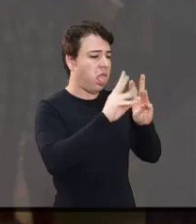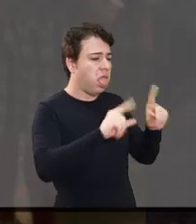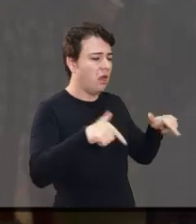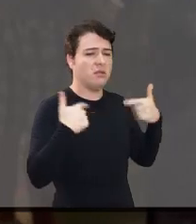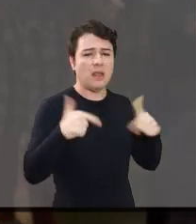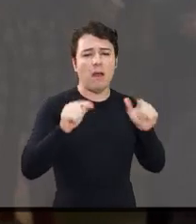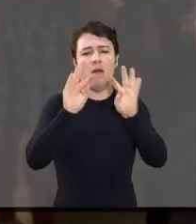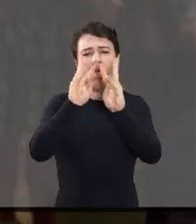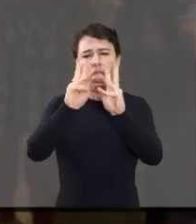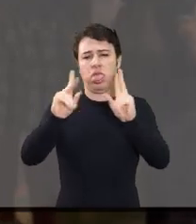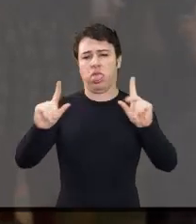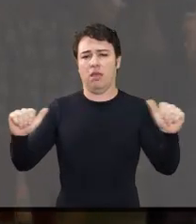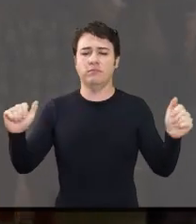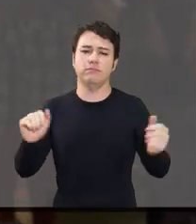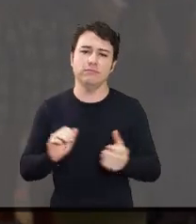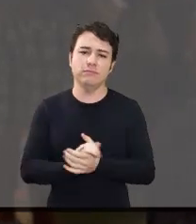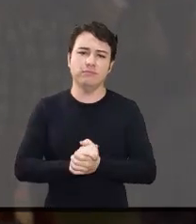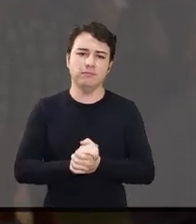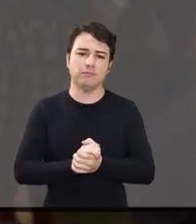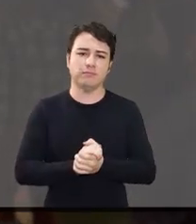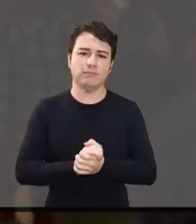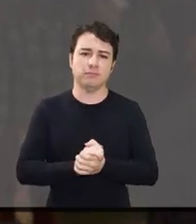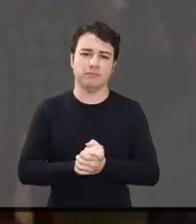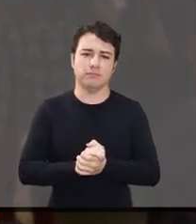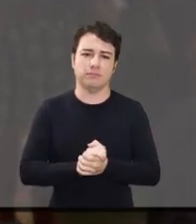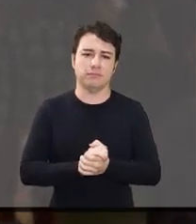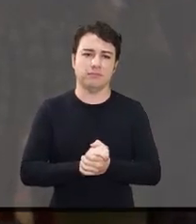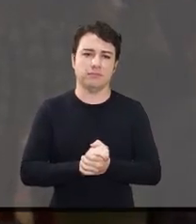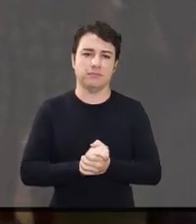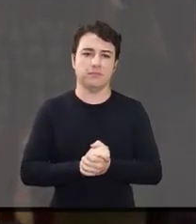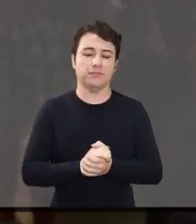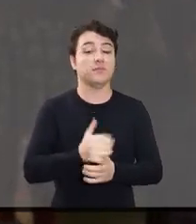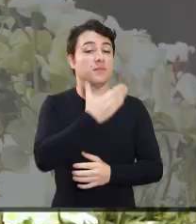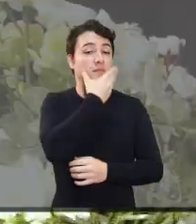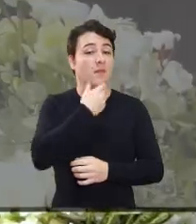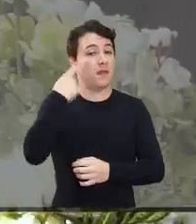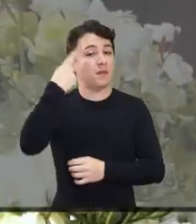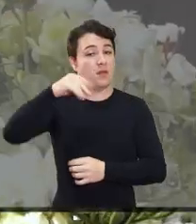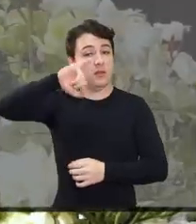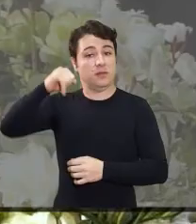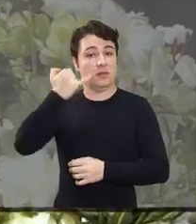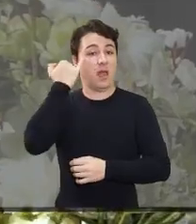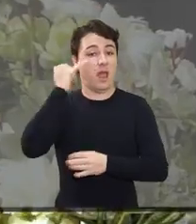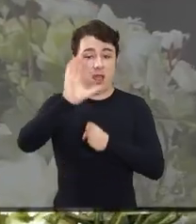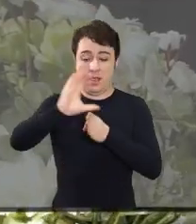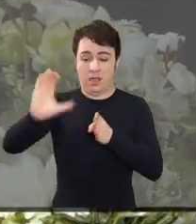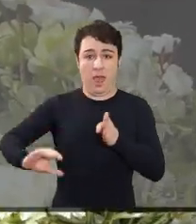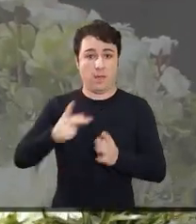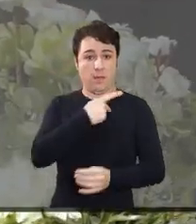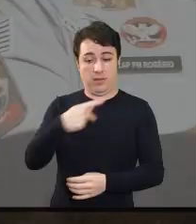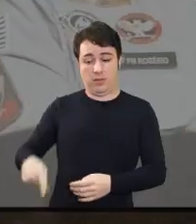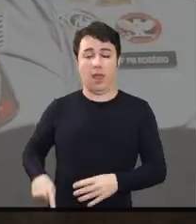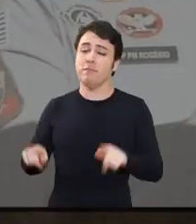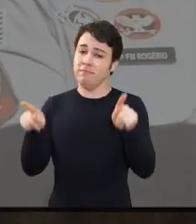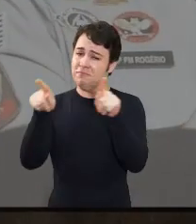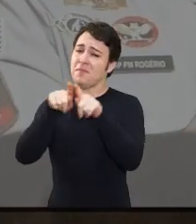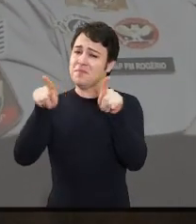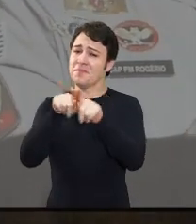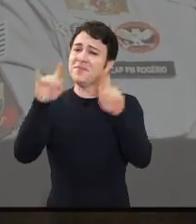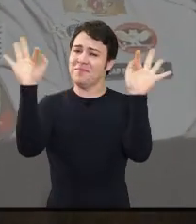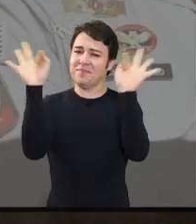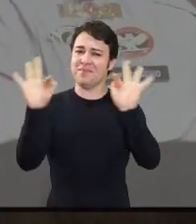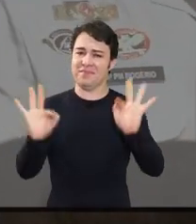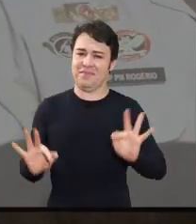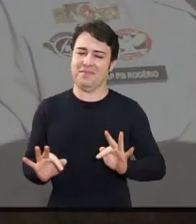com a dignidade da pessoa, acaba com o profissional, quer dizer não às drogas. O presidente da Câmara Municipal de Araraquara,